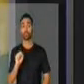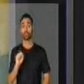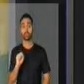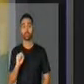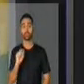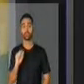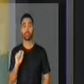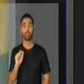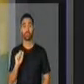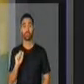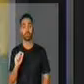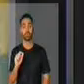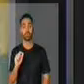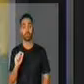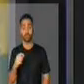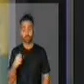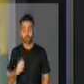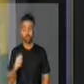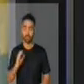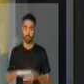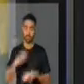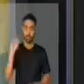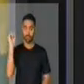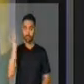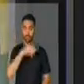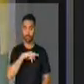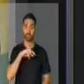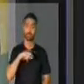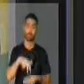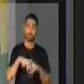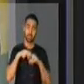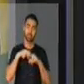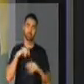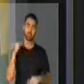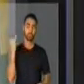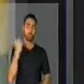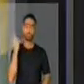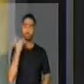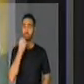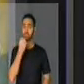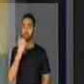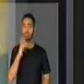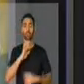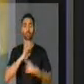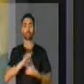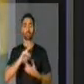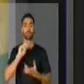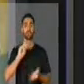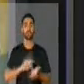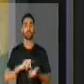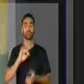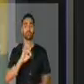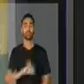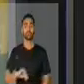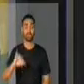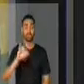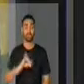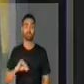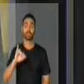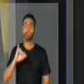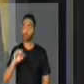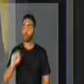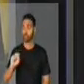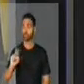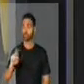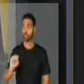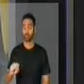estaria muito mais difícil. É bom também realçar essa importante instituição que é o